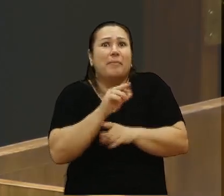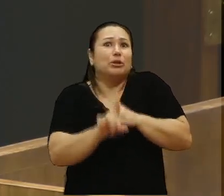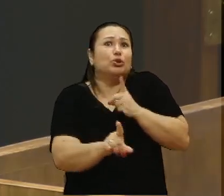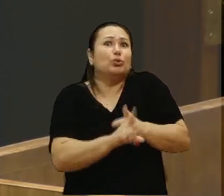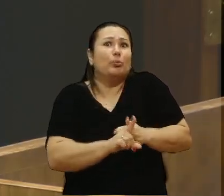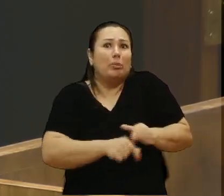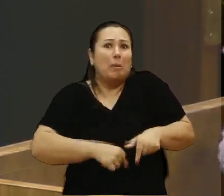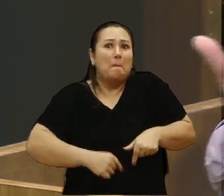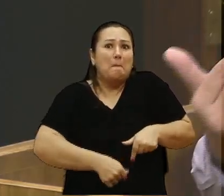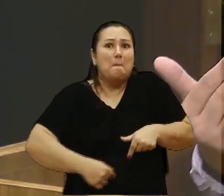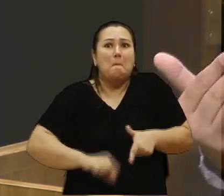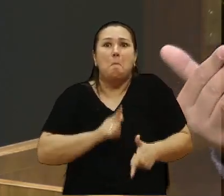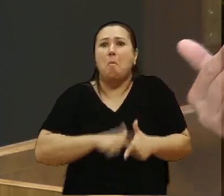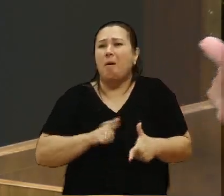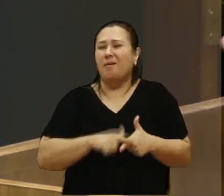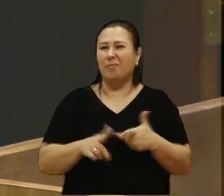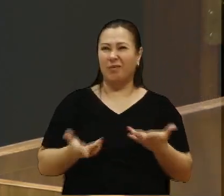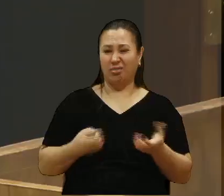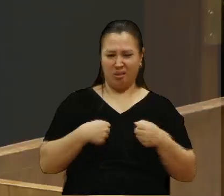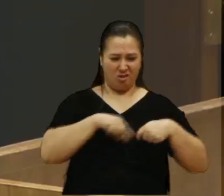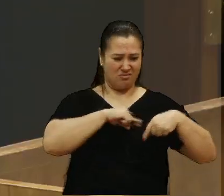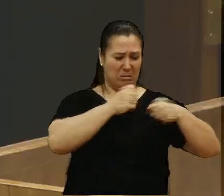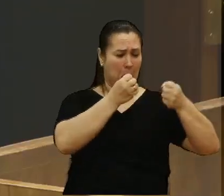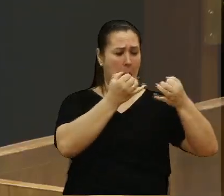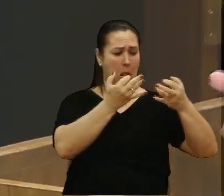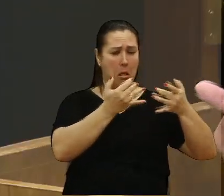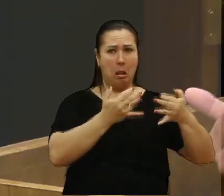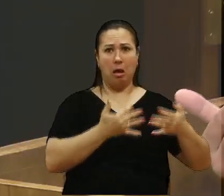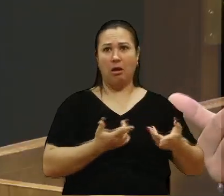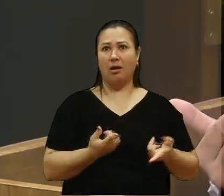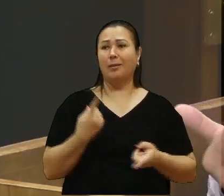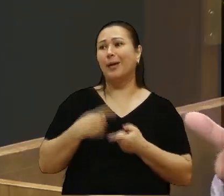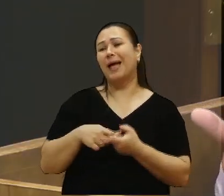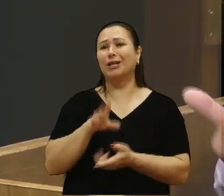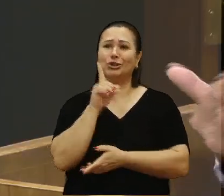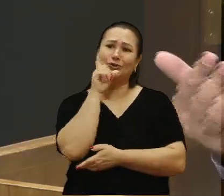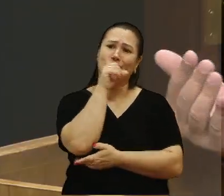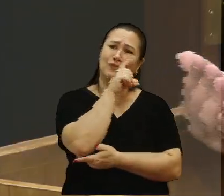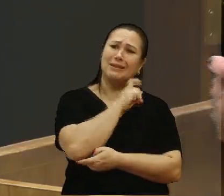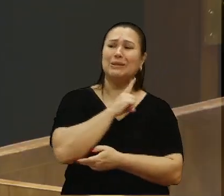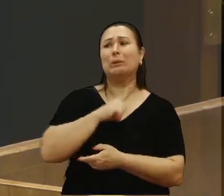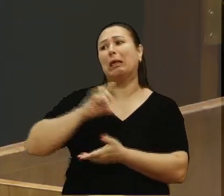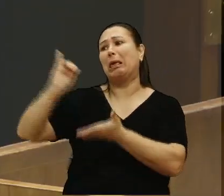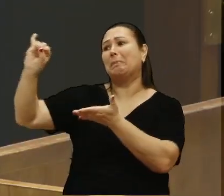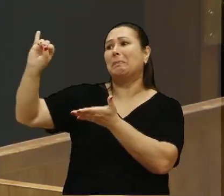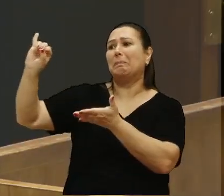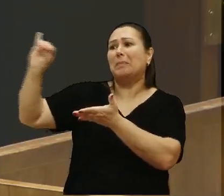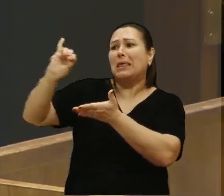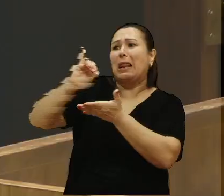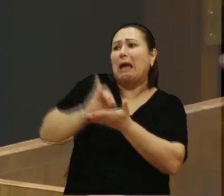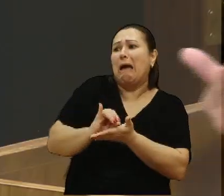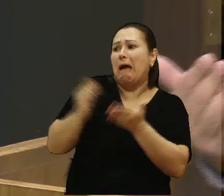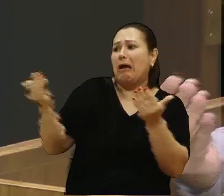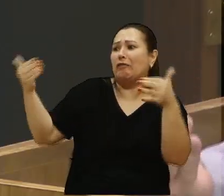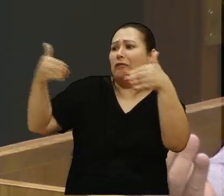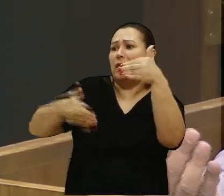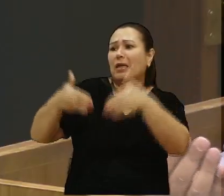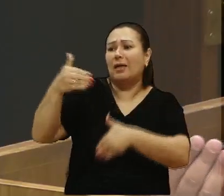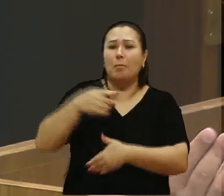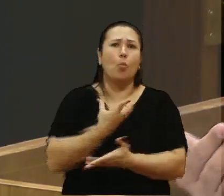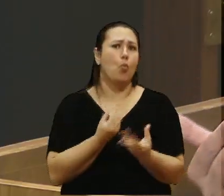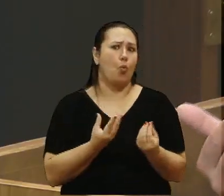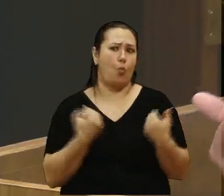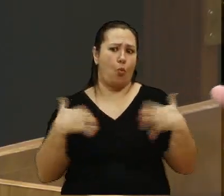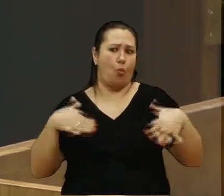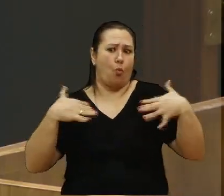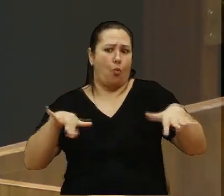Com a justificativa de que é difícil, que temos migrantes, que é muito dinheiro, que colocamos 27%